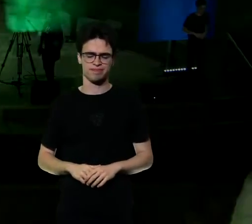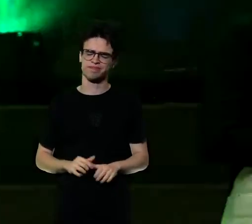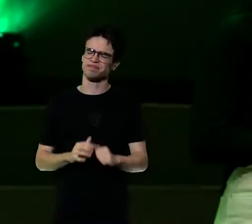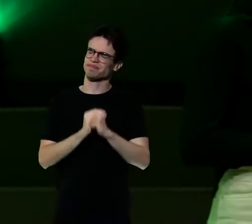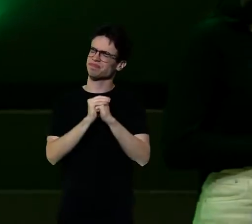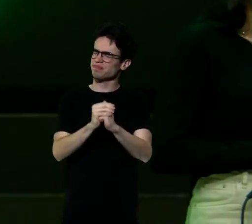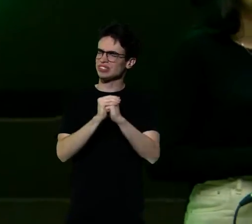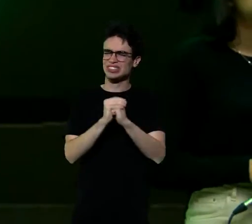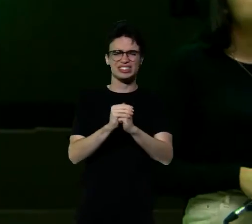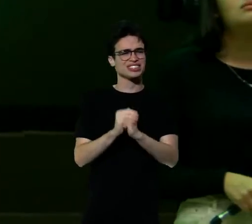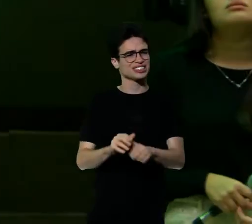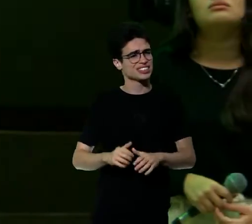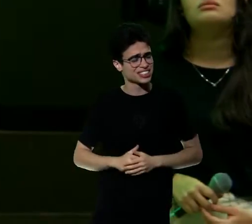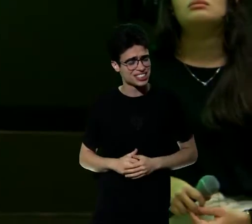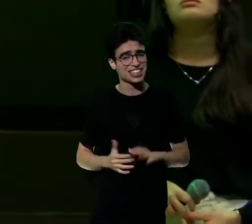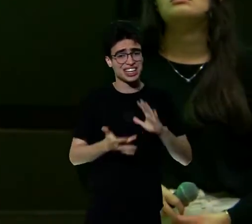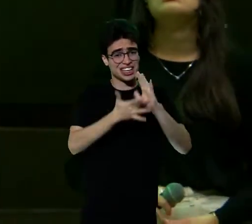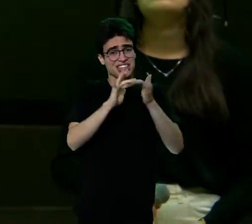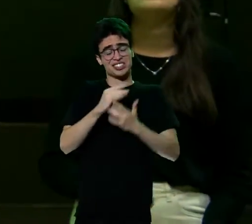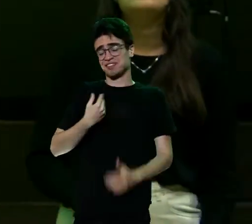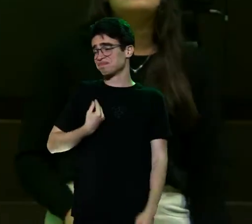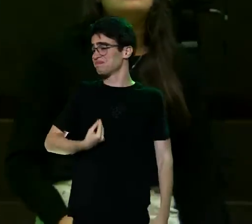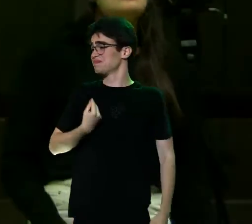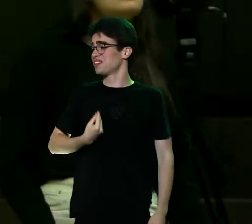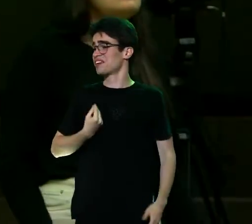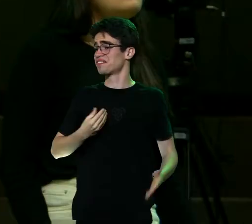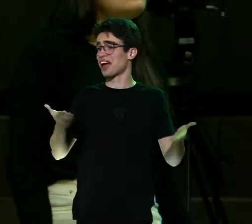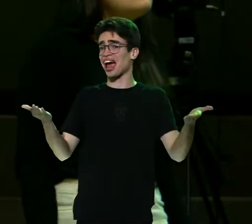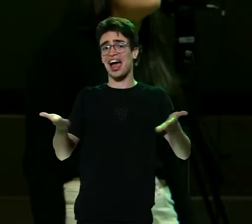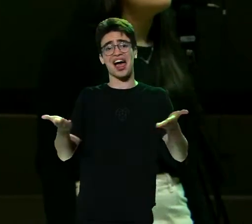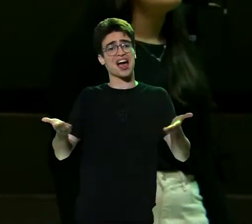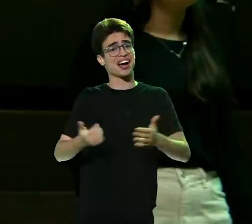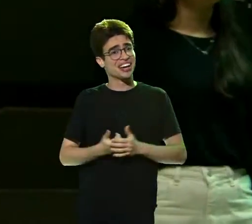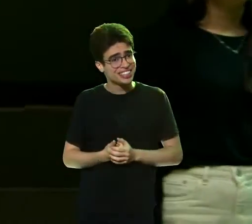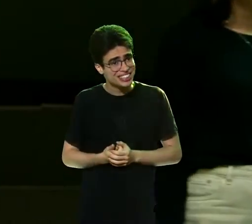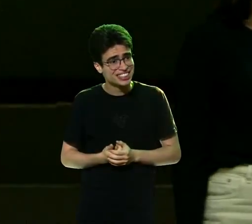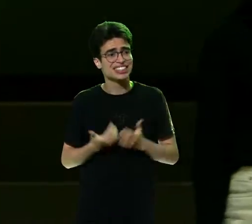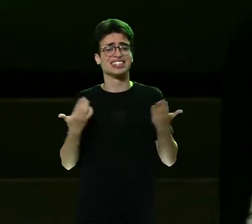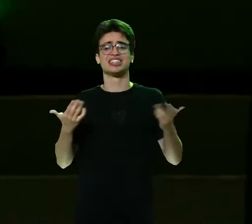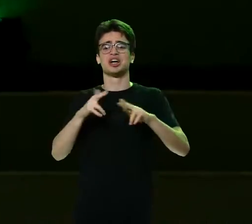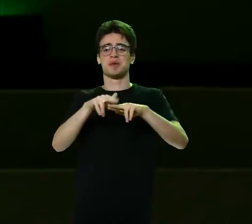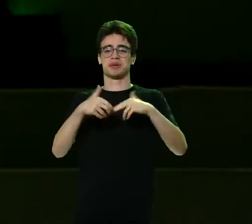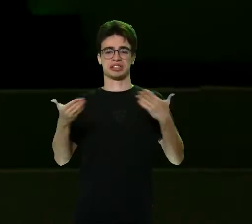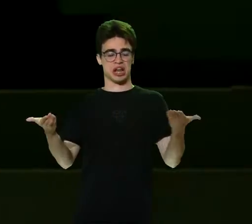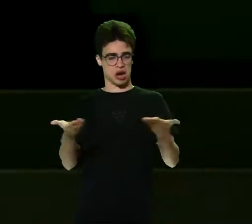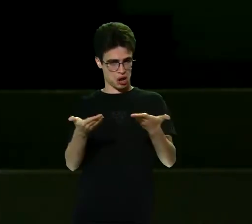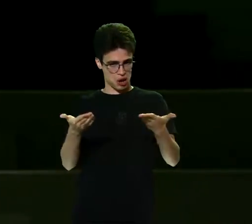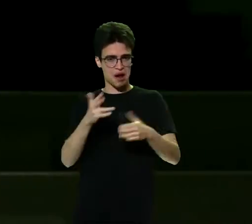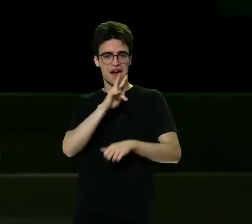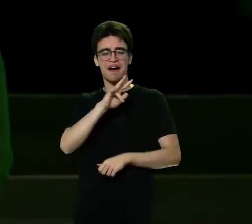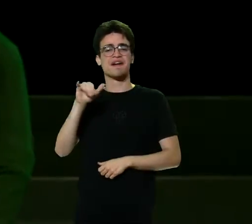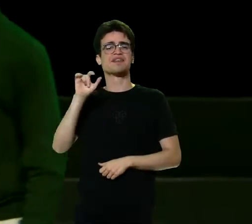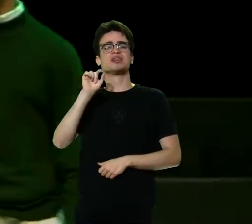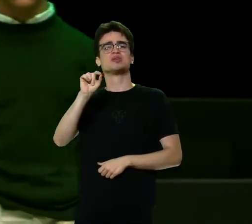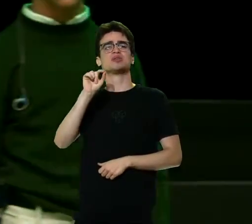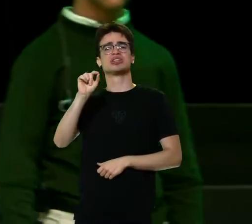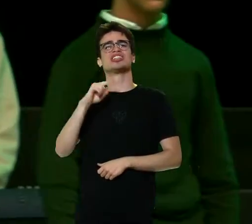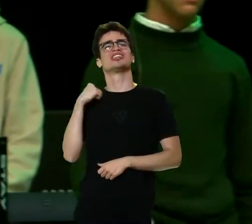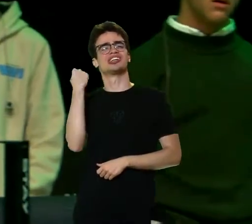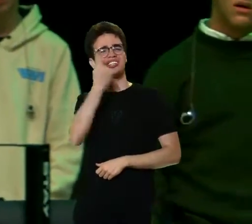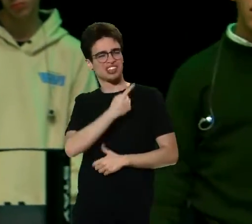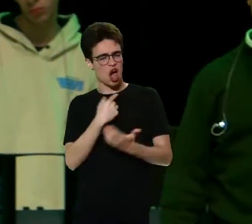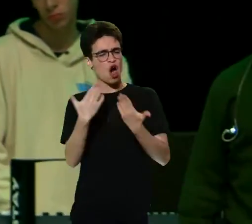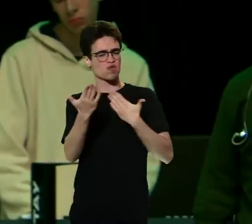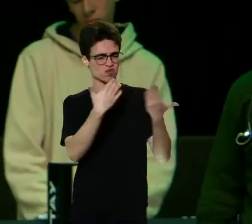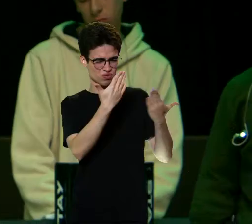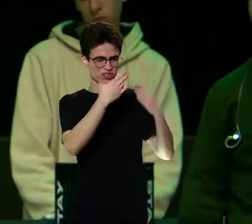Jesus está aqui, o Espírito Santo está aqui. E esse é o momento que a gente vai entregar tudo isso que a gente conversou aos